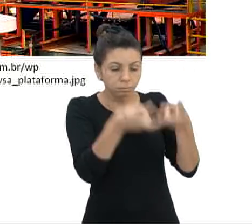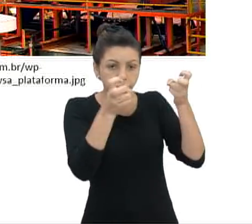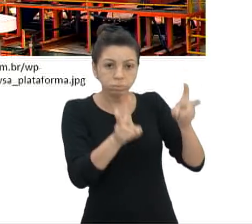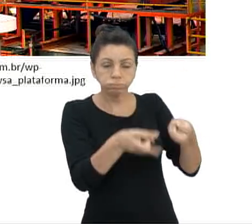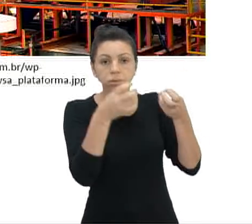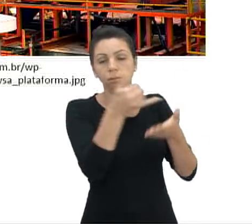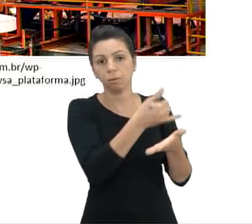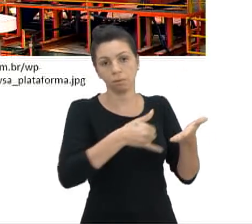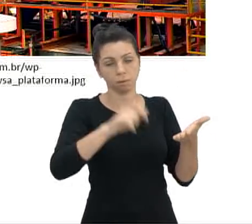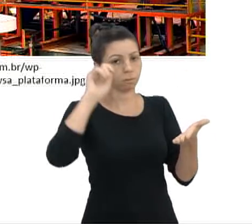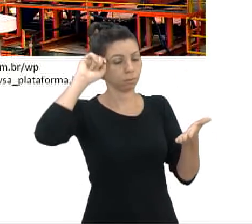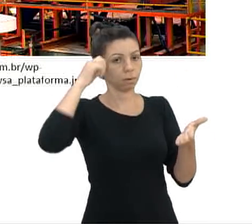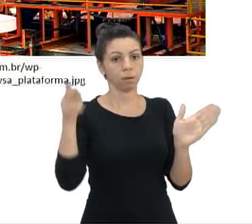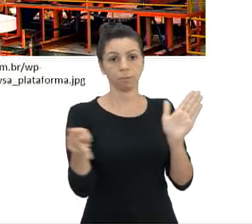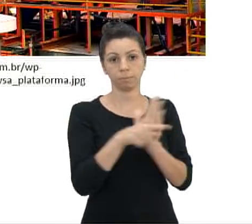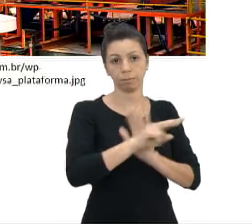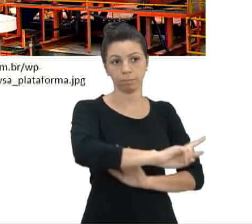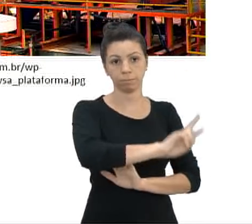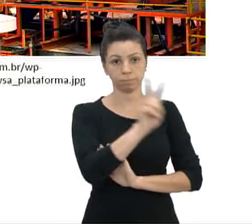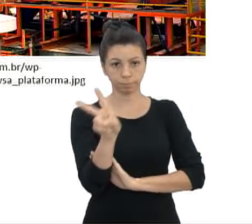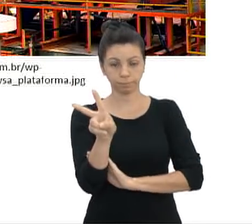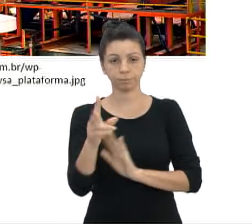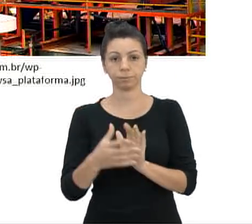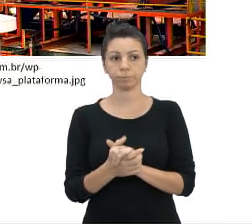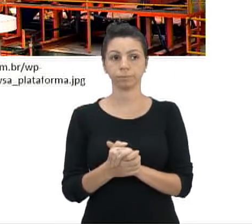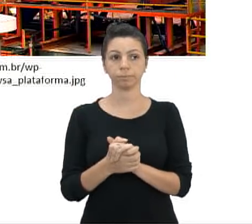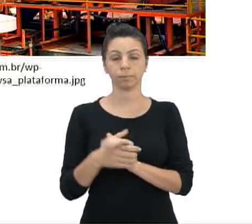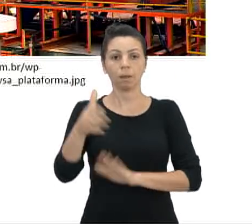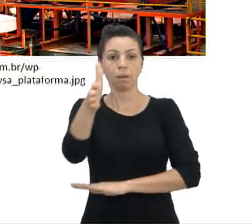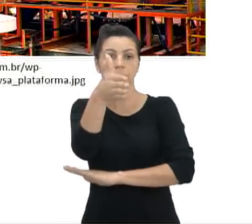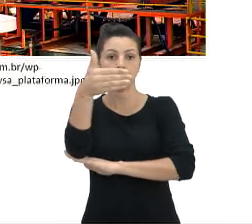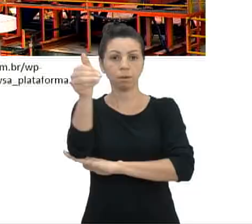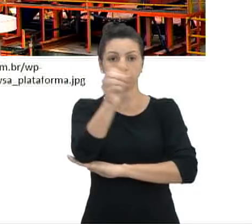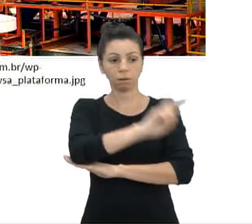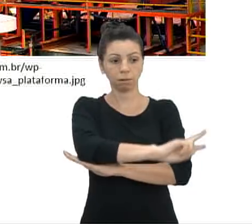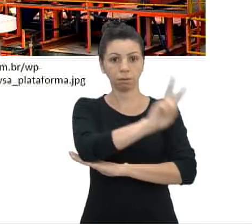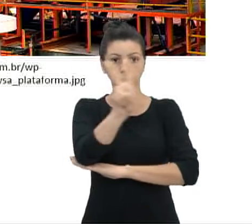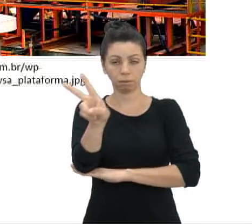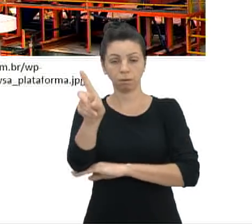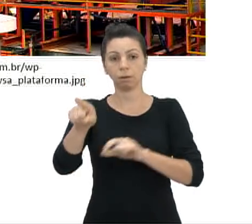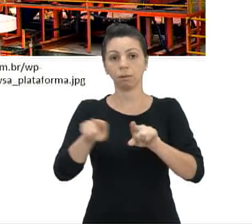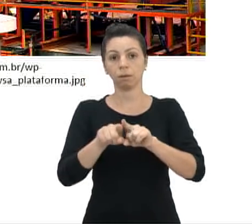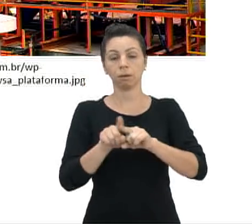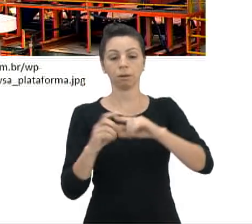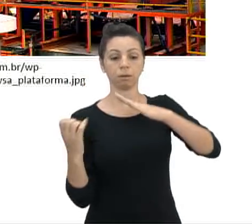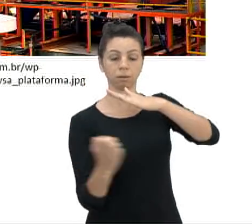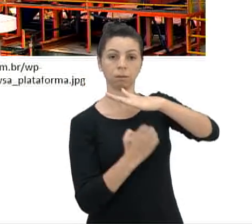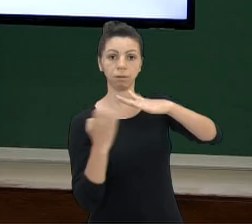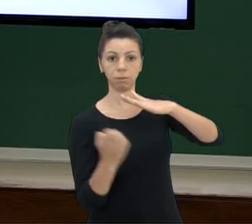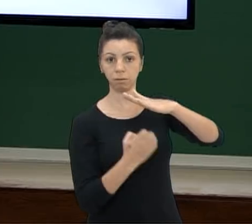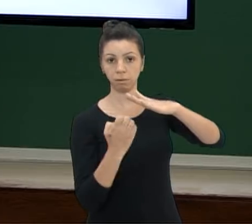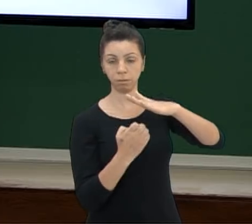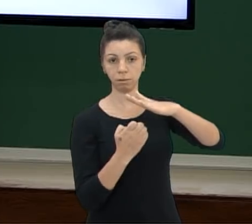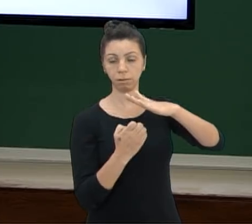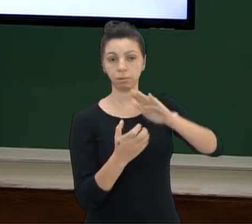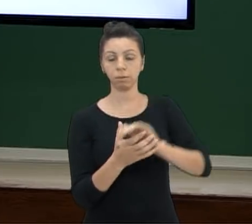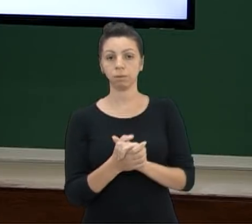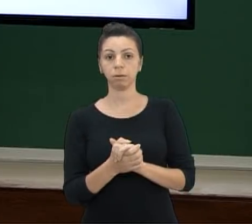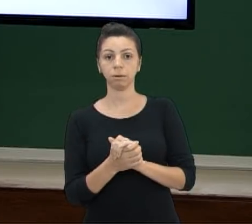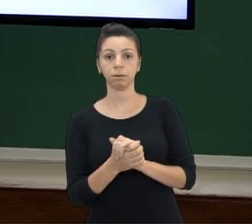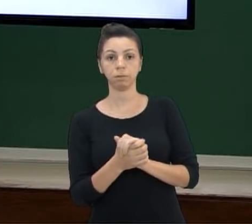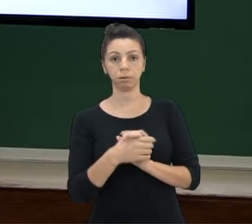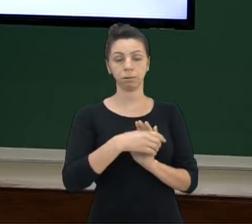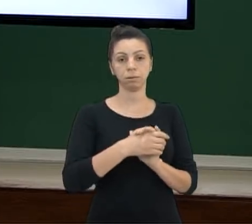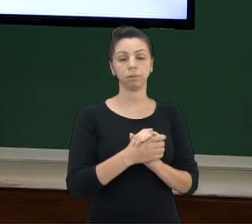petróleo da Venezuela. Ali você tem a bandeira venezuelana e a empresa estatal venezuelana que administra